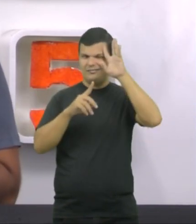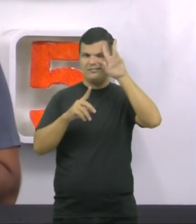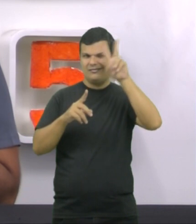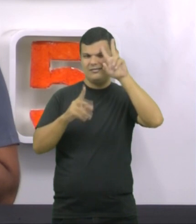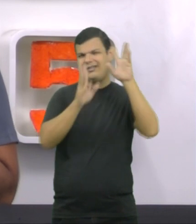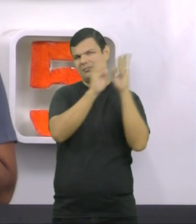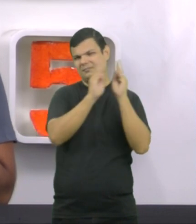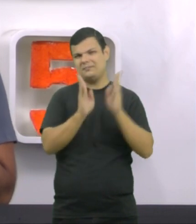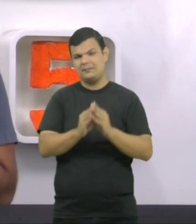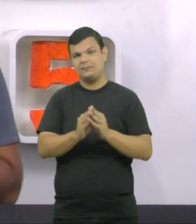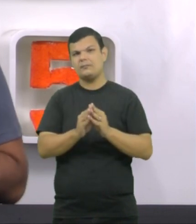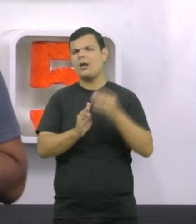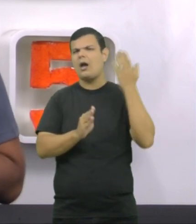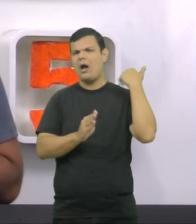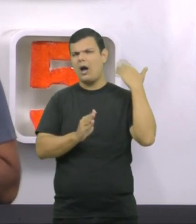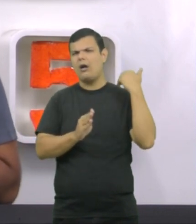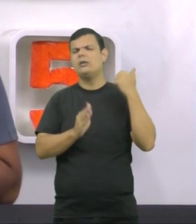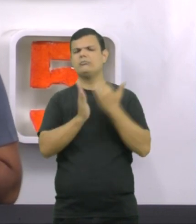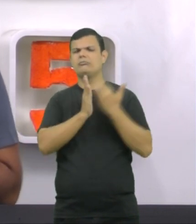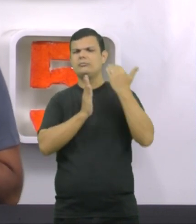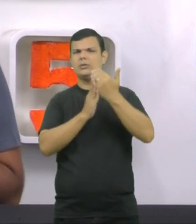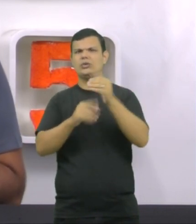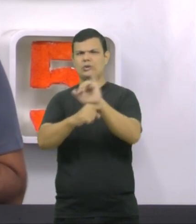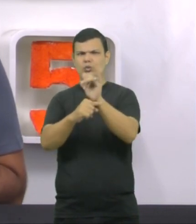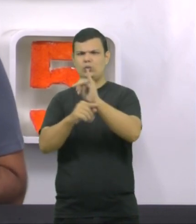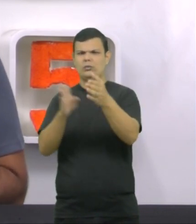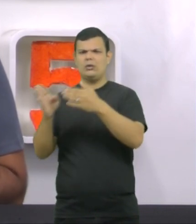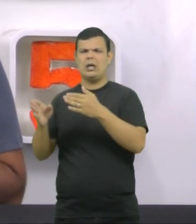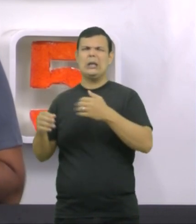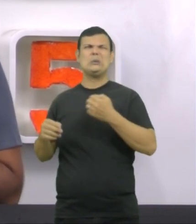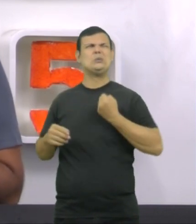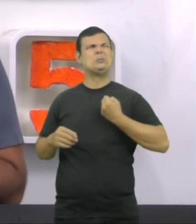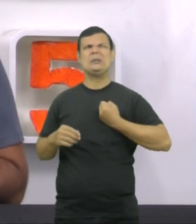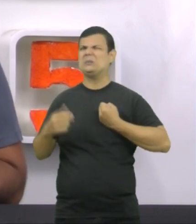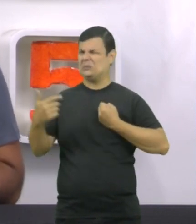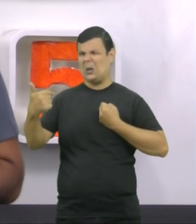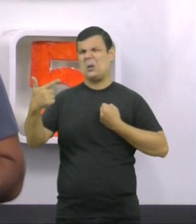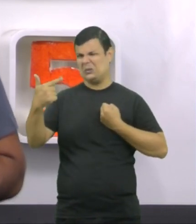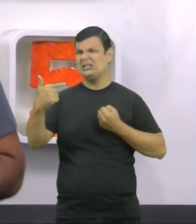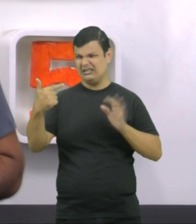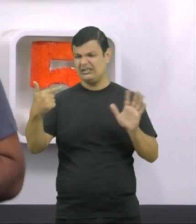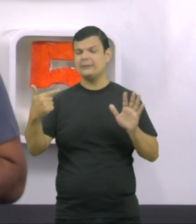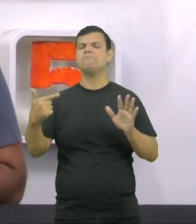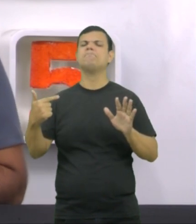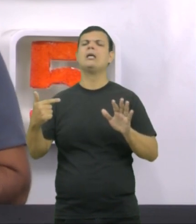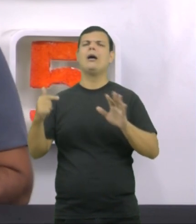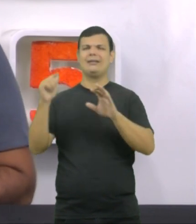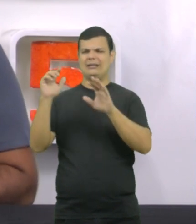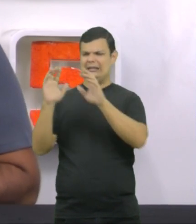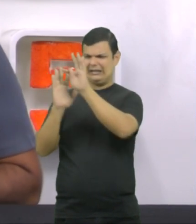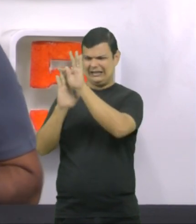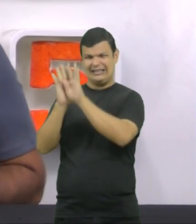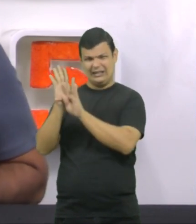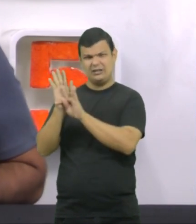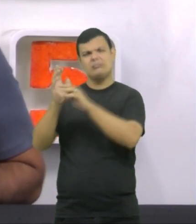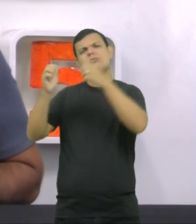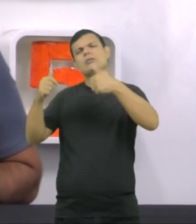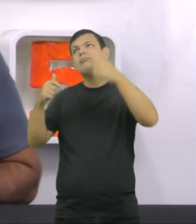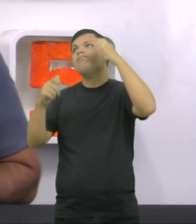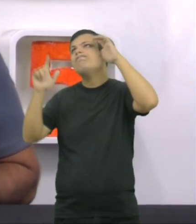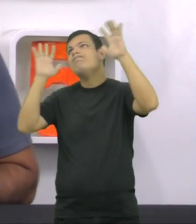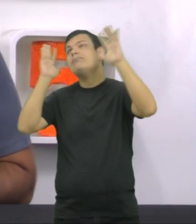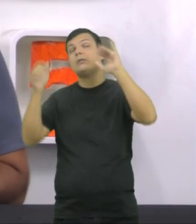Dona Tina. E a última pergunta, bora ver quem prestou atenção? Na imagem, que animal aparece pulando com a língua para fora e qual